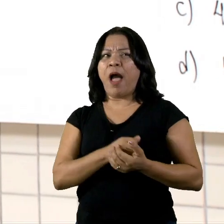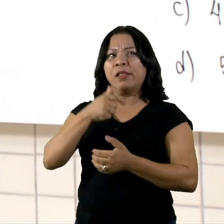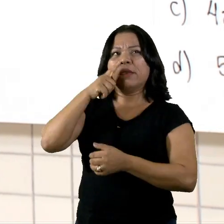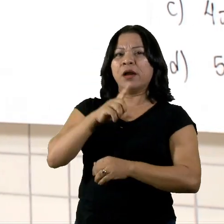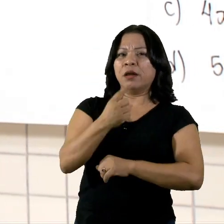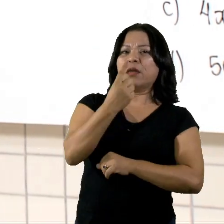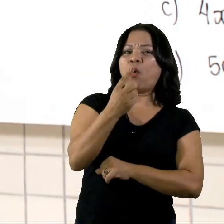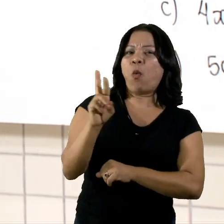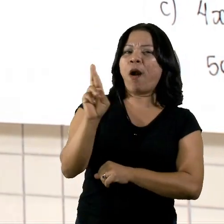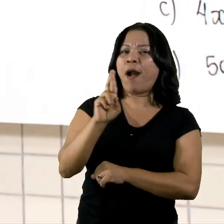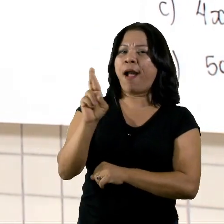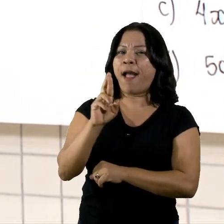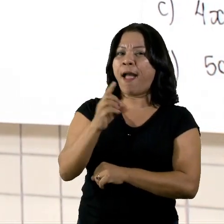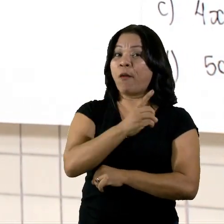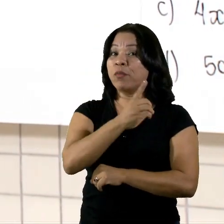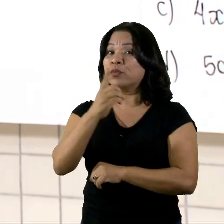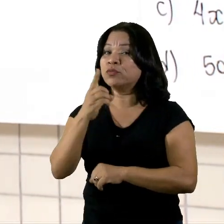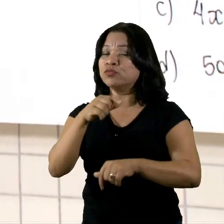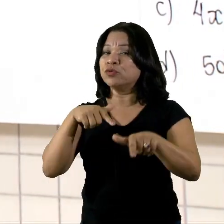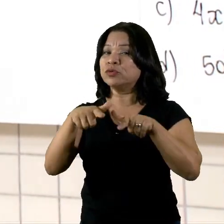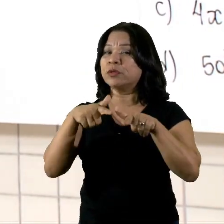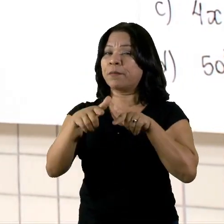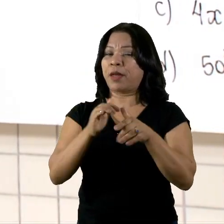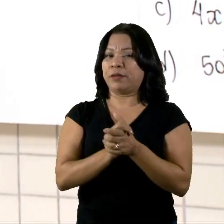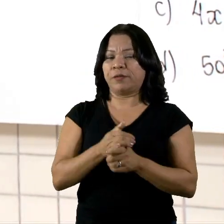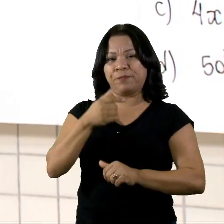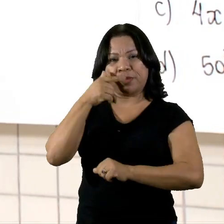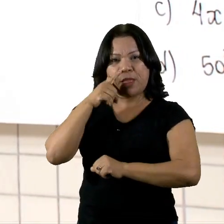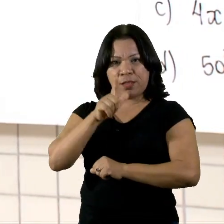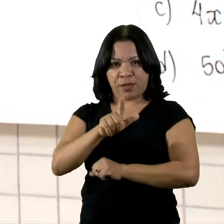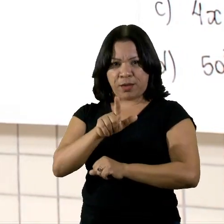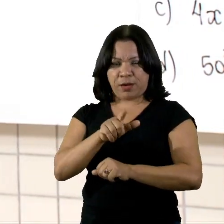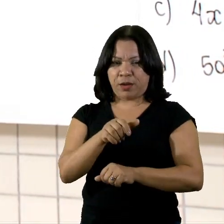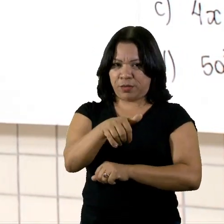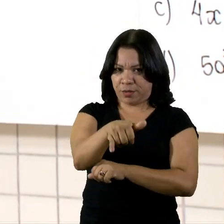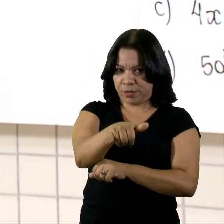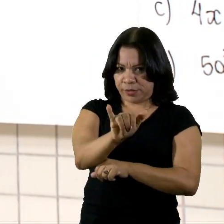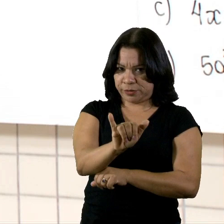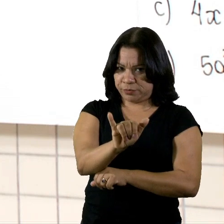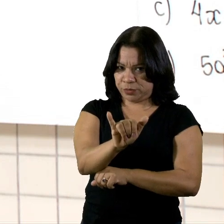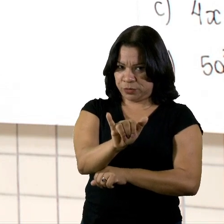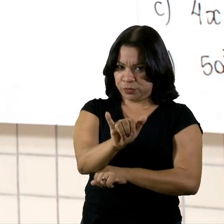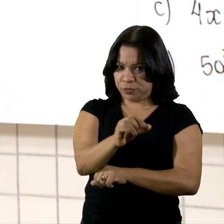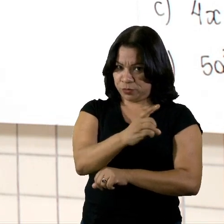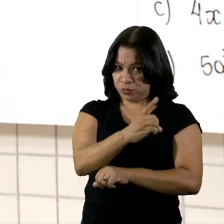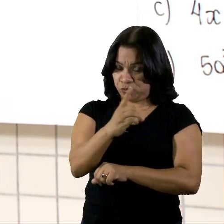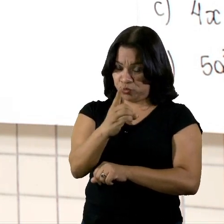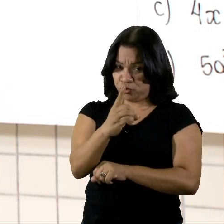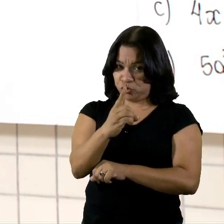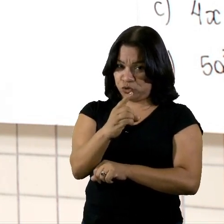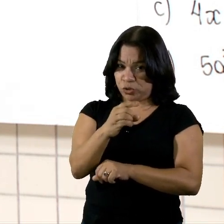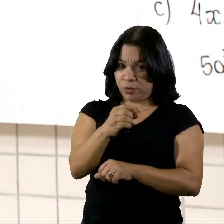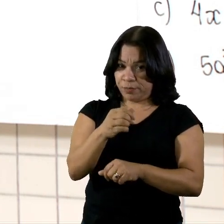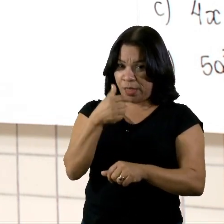trabalho, ele ganha Y, né? Então, um dia de trabalho, ele ganhou